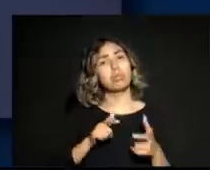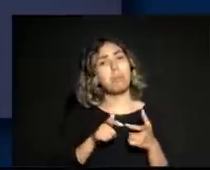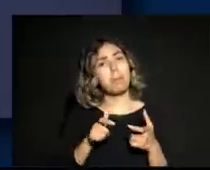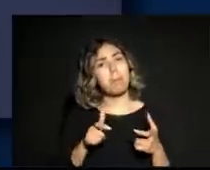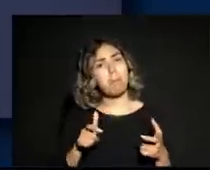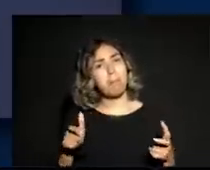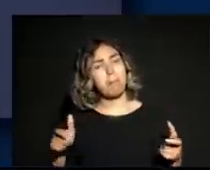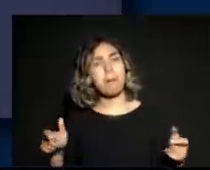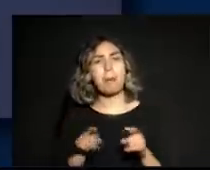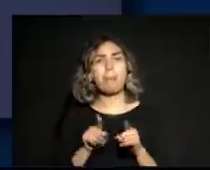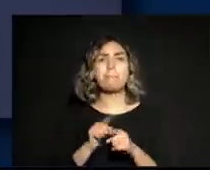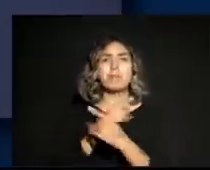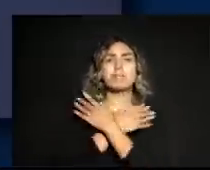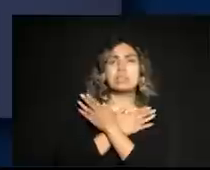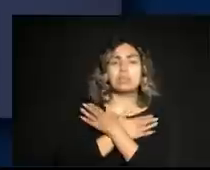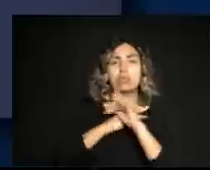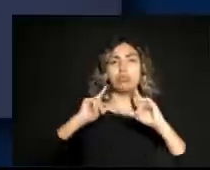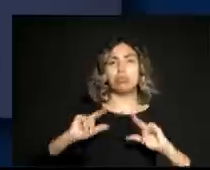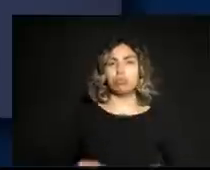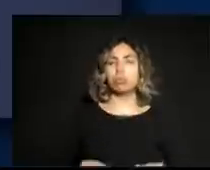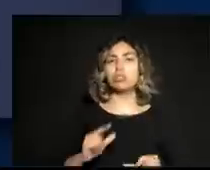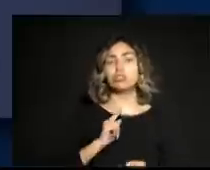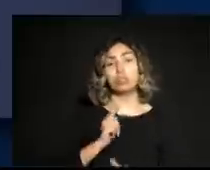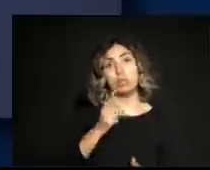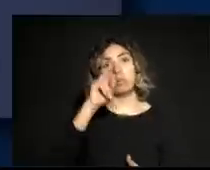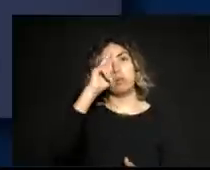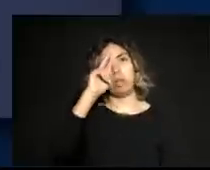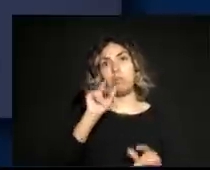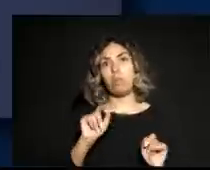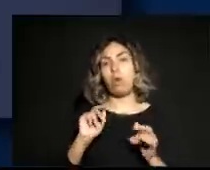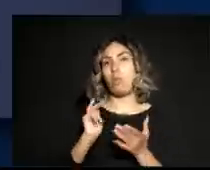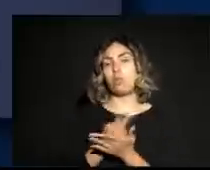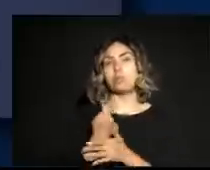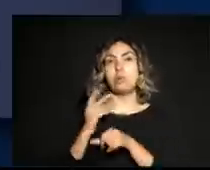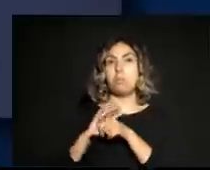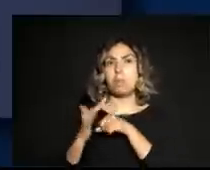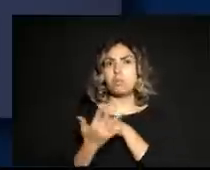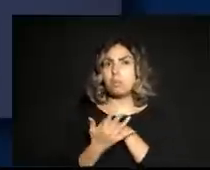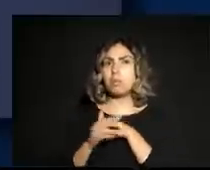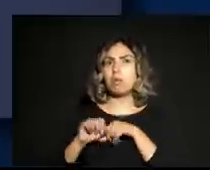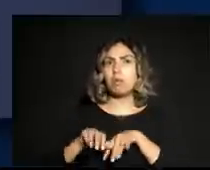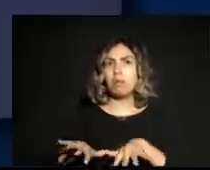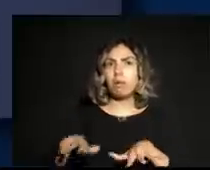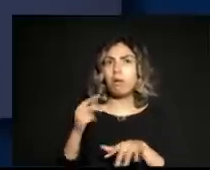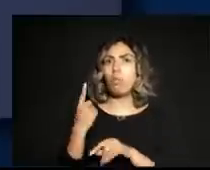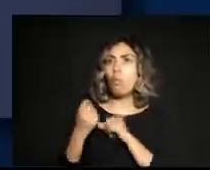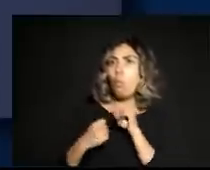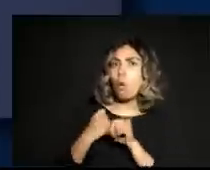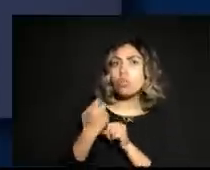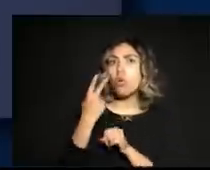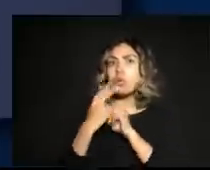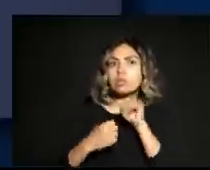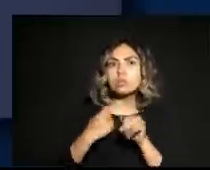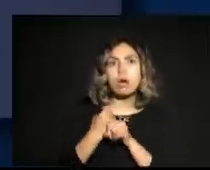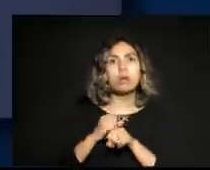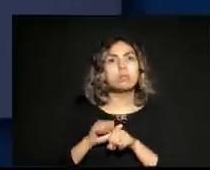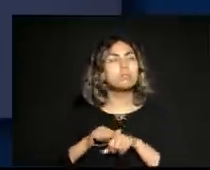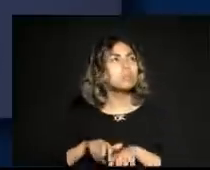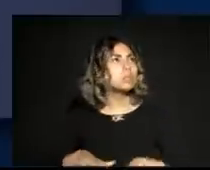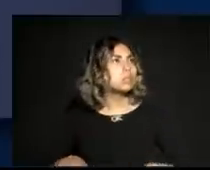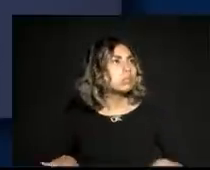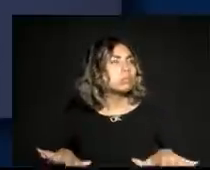vai ter uma redução do desemprego a gente não pode esquecer que teve uma pandemia né de dois anos de pandemia na